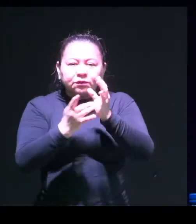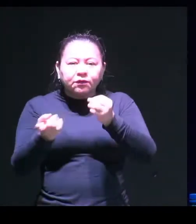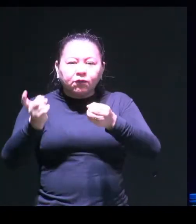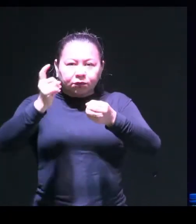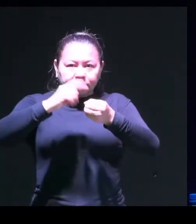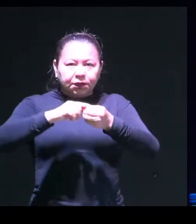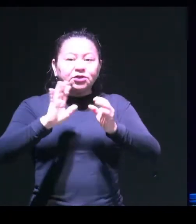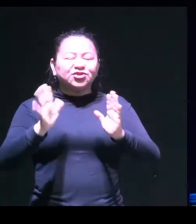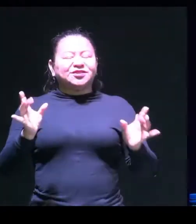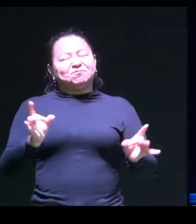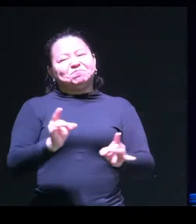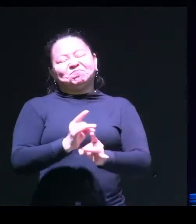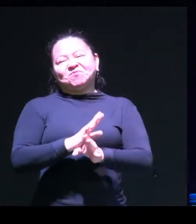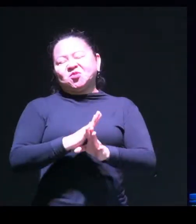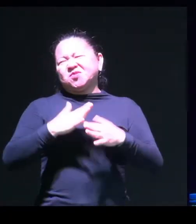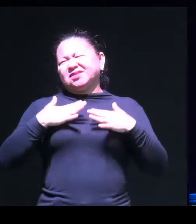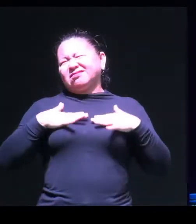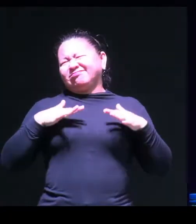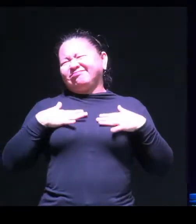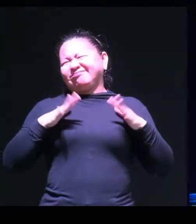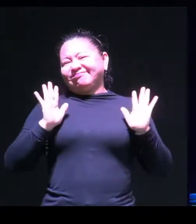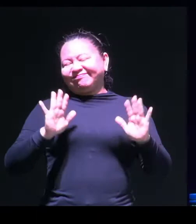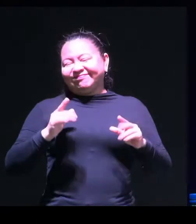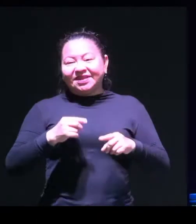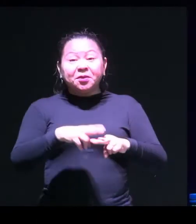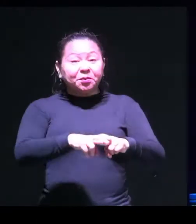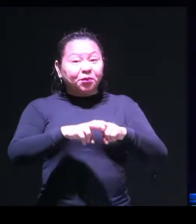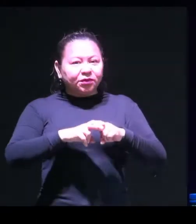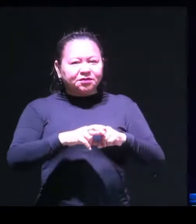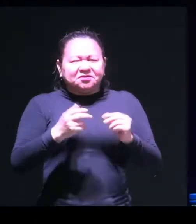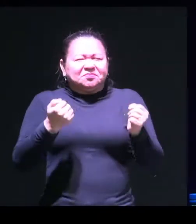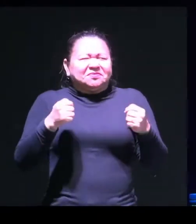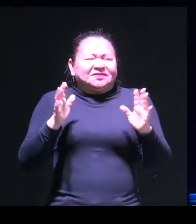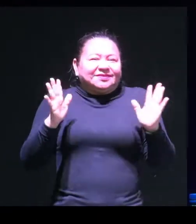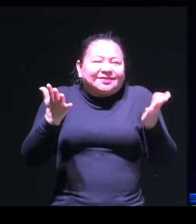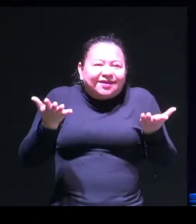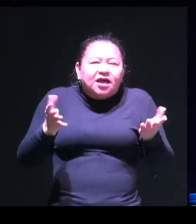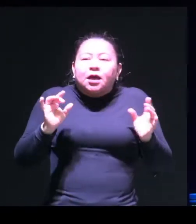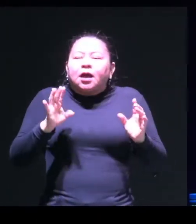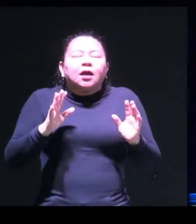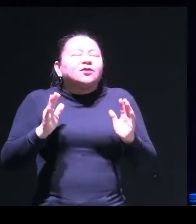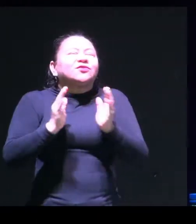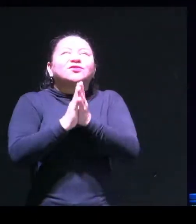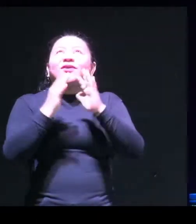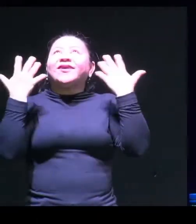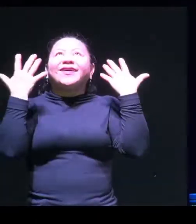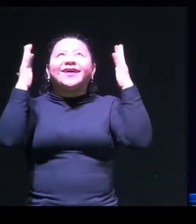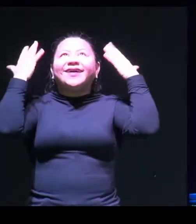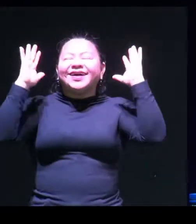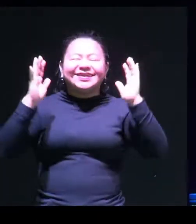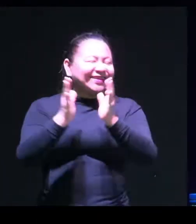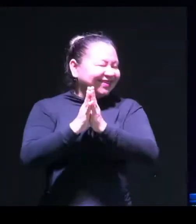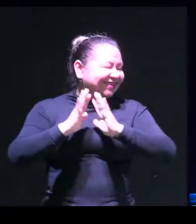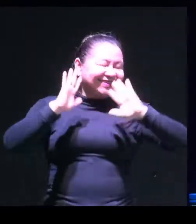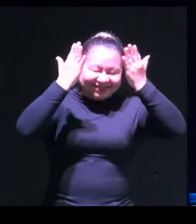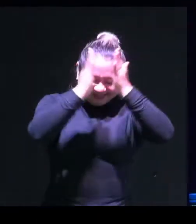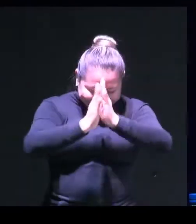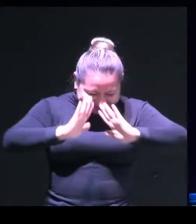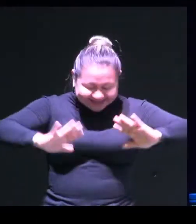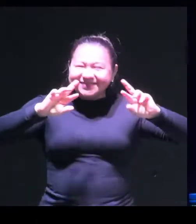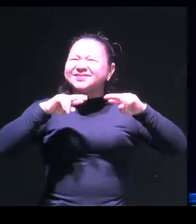estão preparados para esse momento. Com esse nós não temos que fazer muita coisa, é só se alegrar, louvar a Deus junto, nos